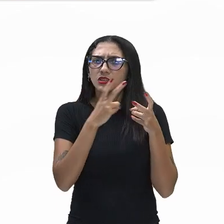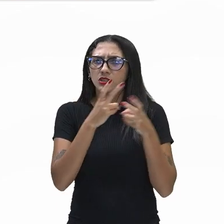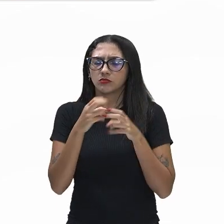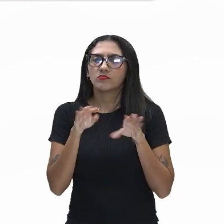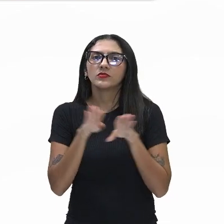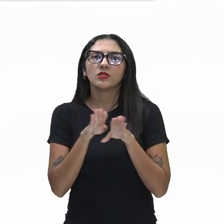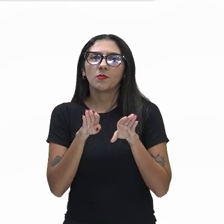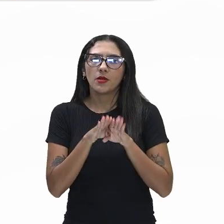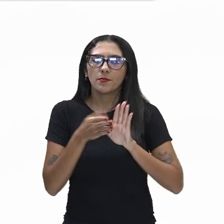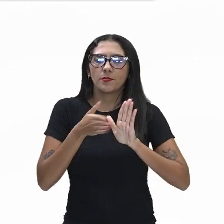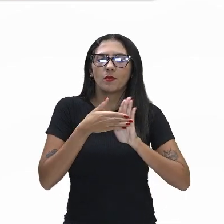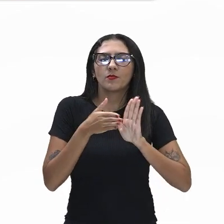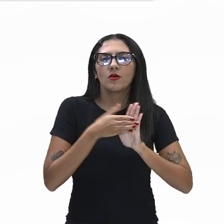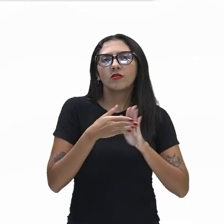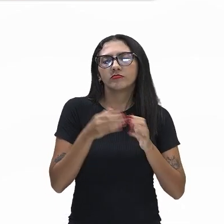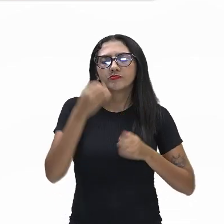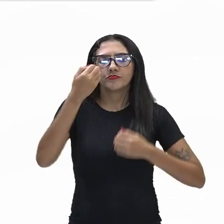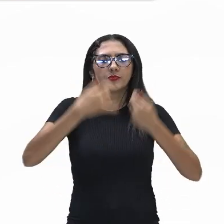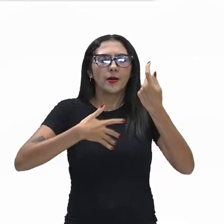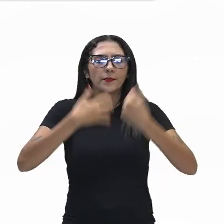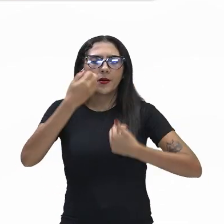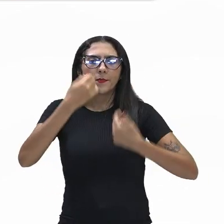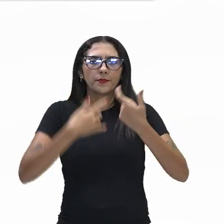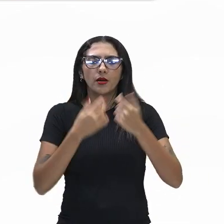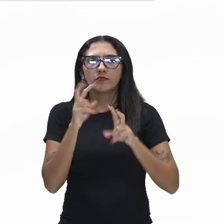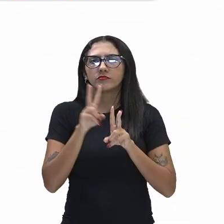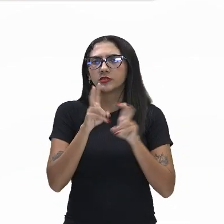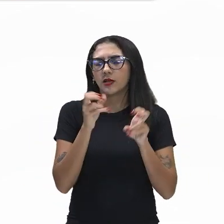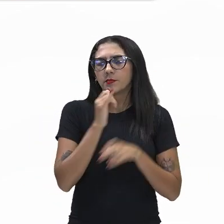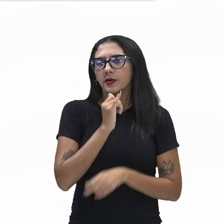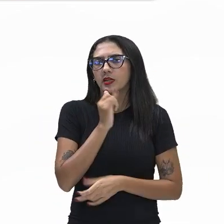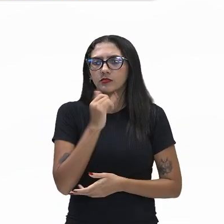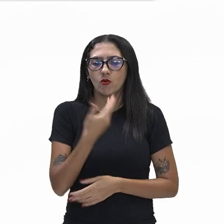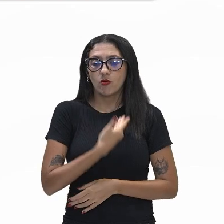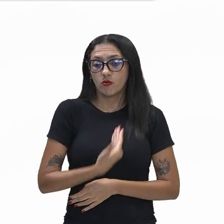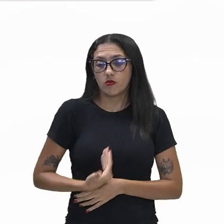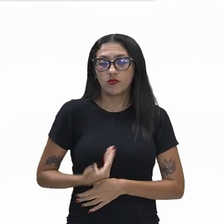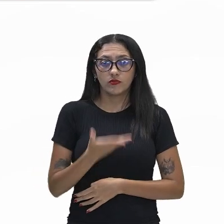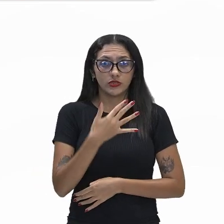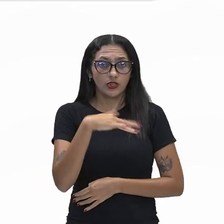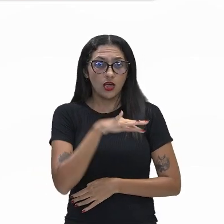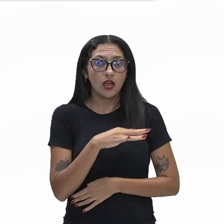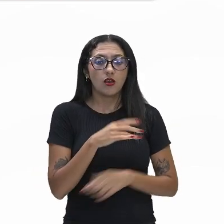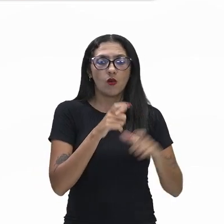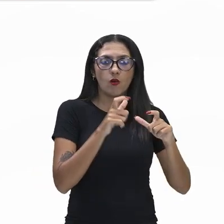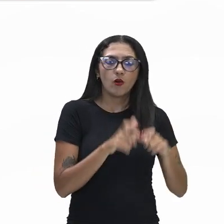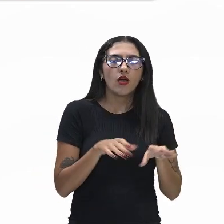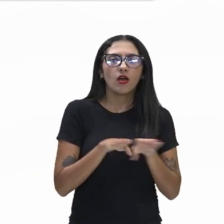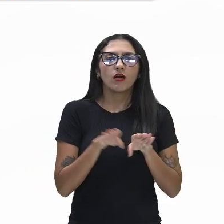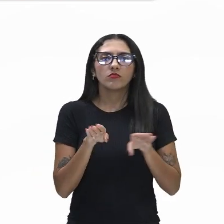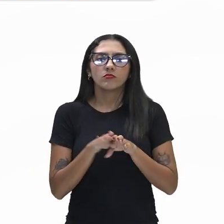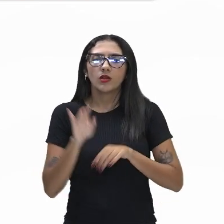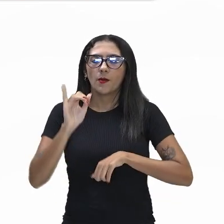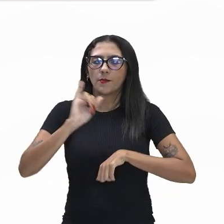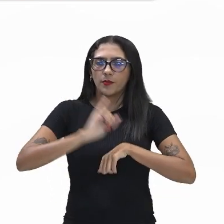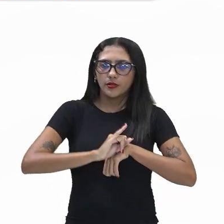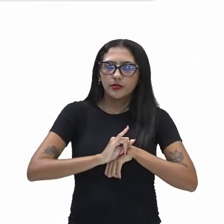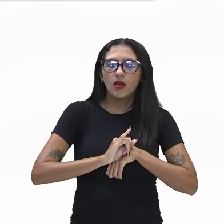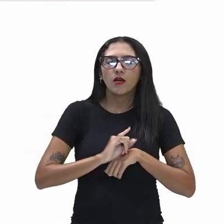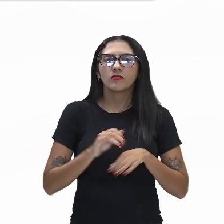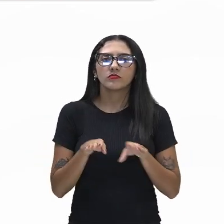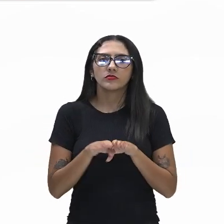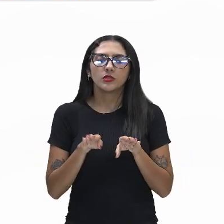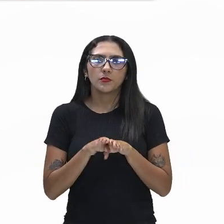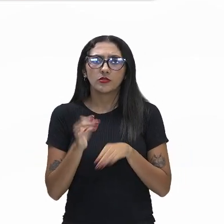de discussões de governos locais, regionais e também